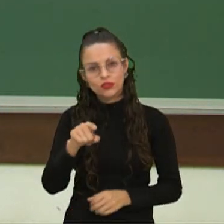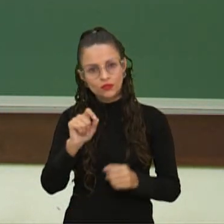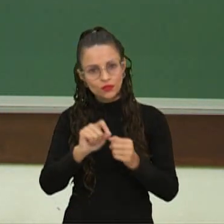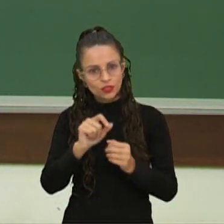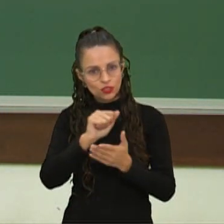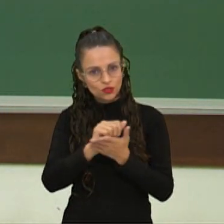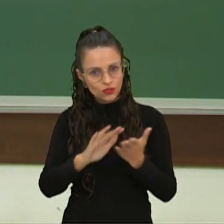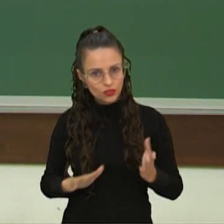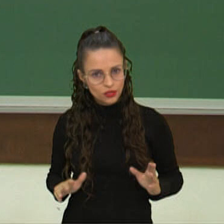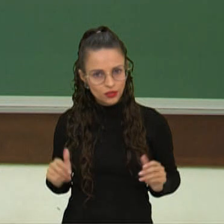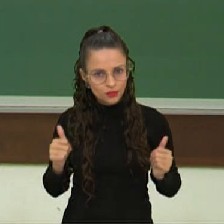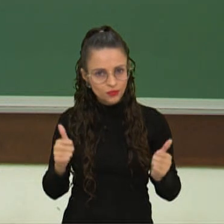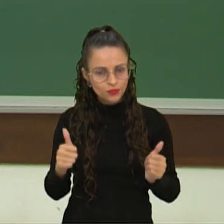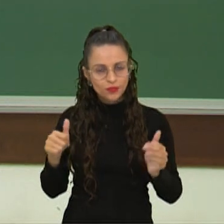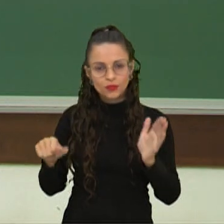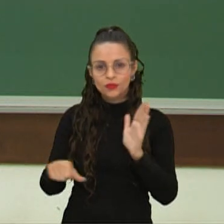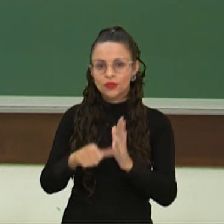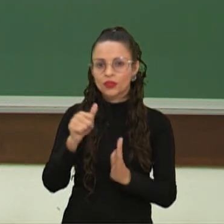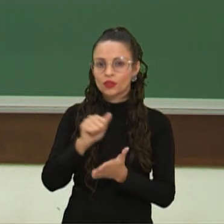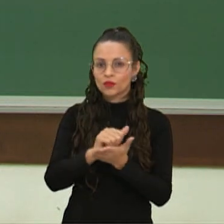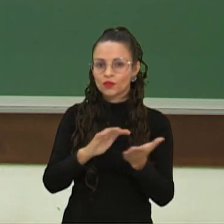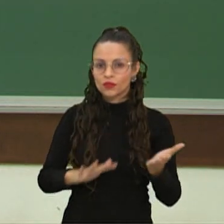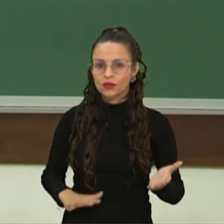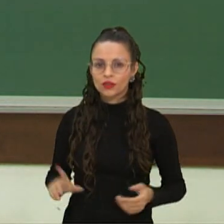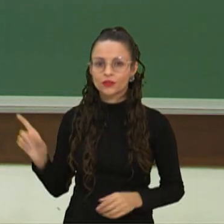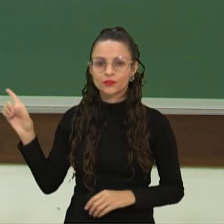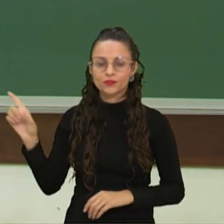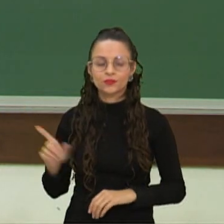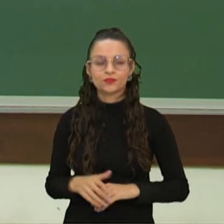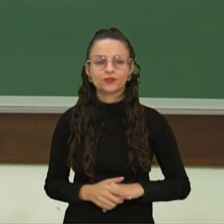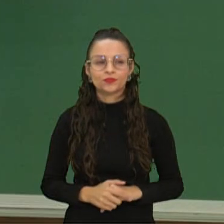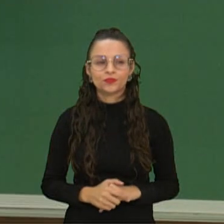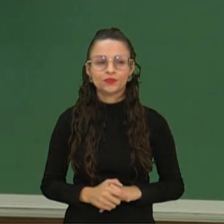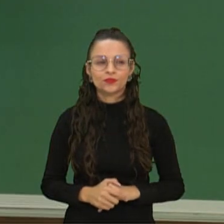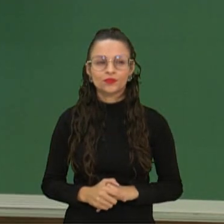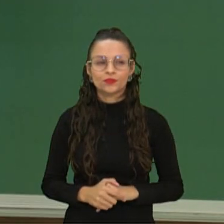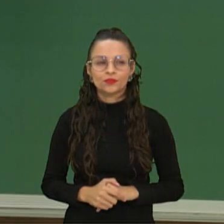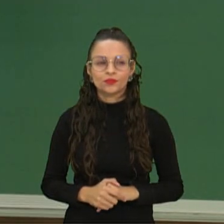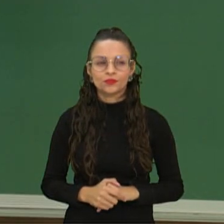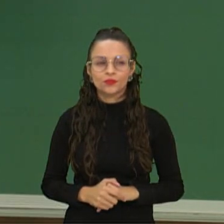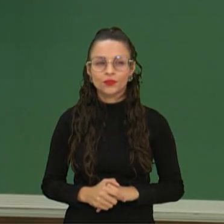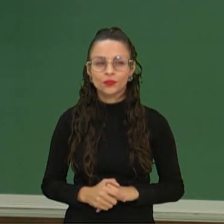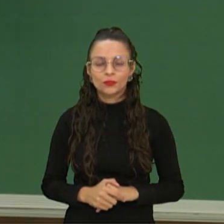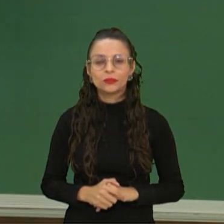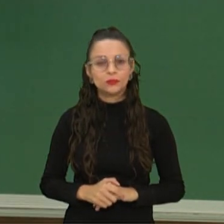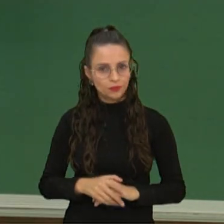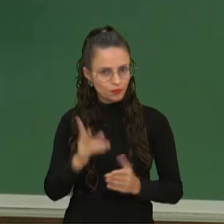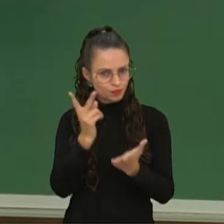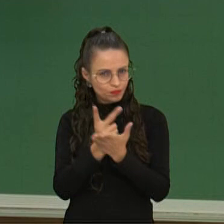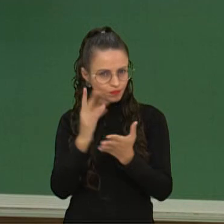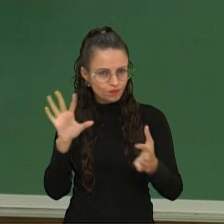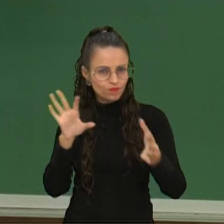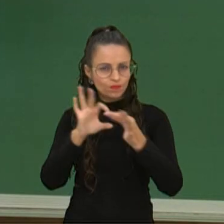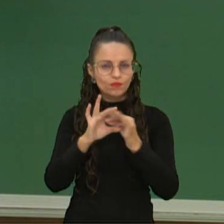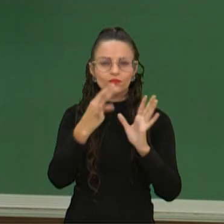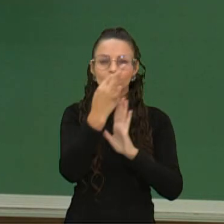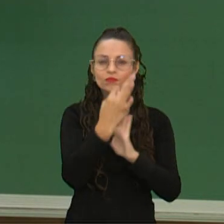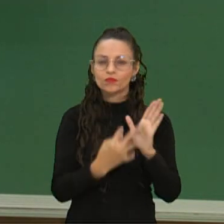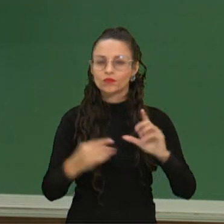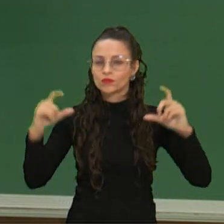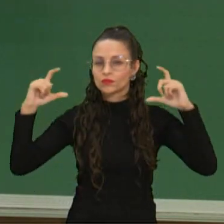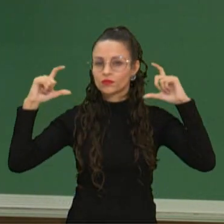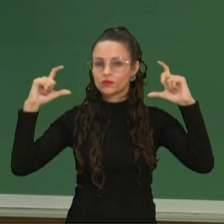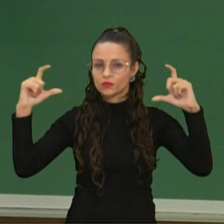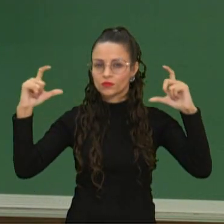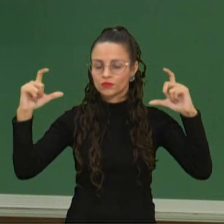seguem. Vamos para a nossa primeira atividade. A nossa primeira atividade, que é sobre o texto, ela foca só nesse